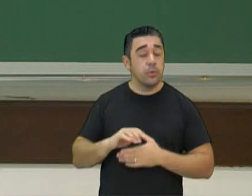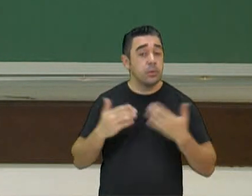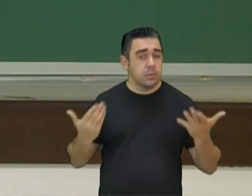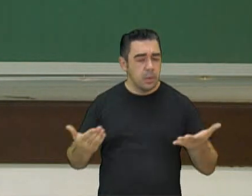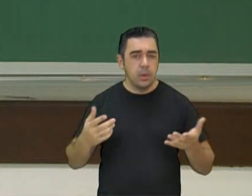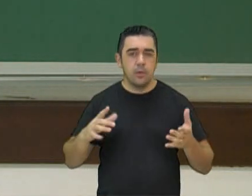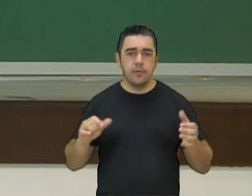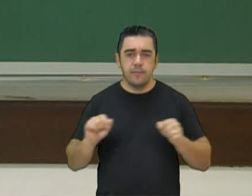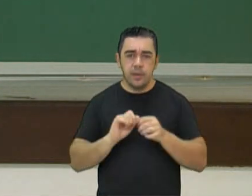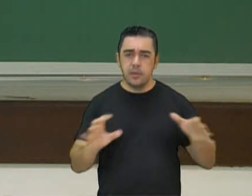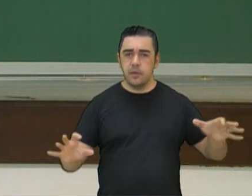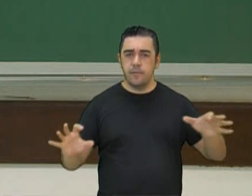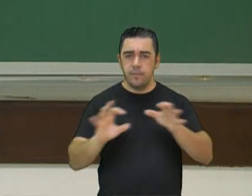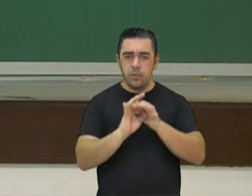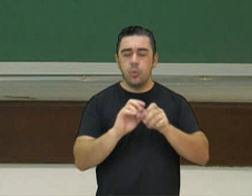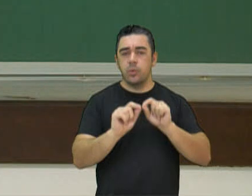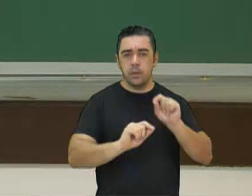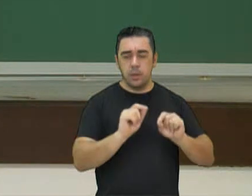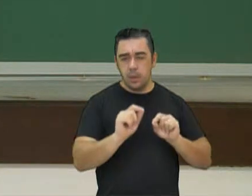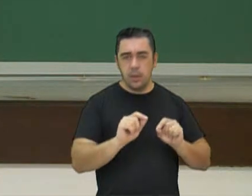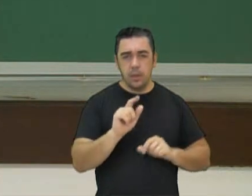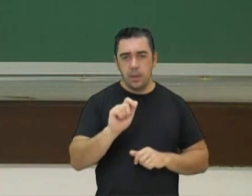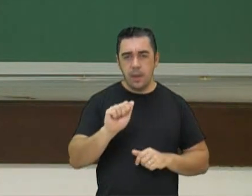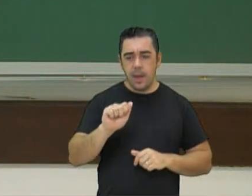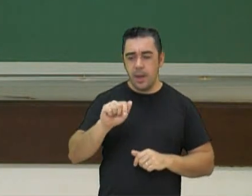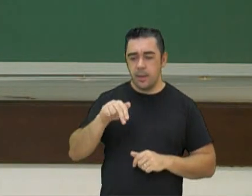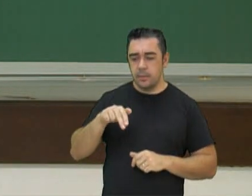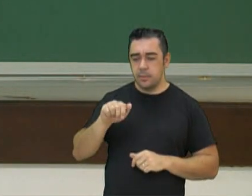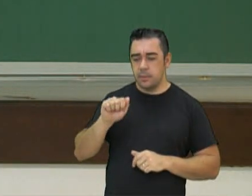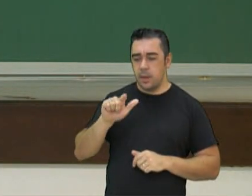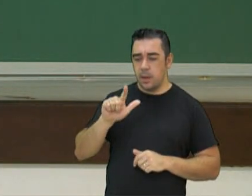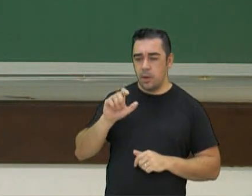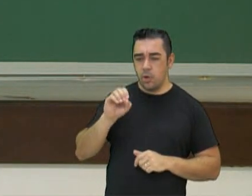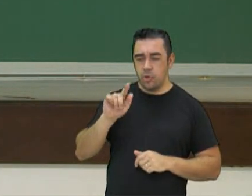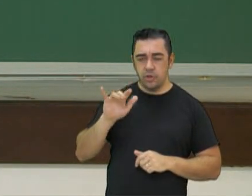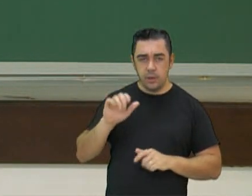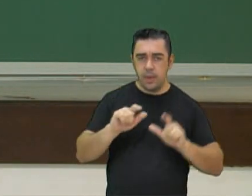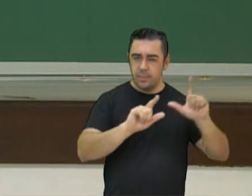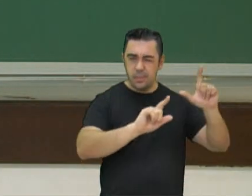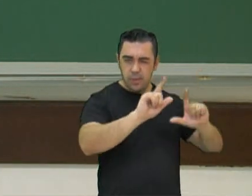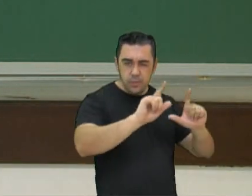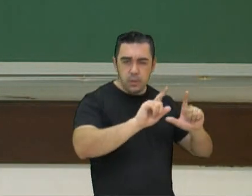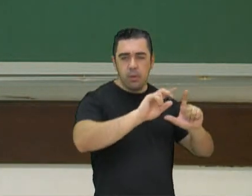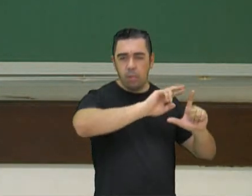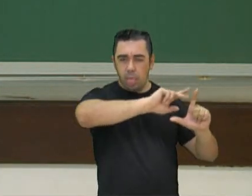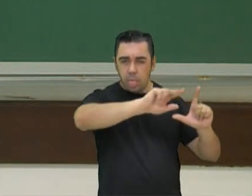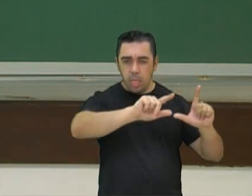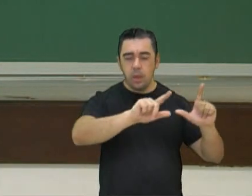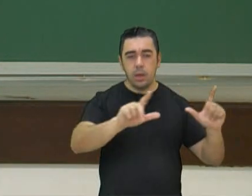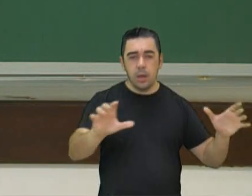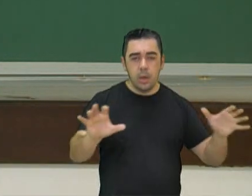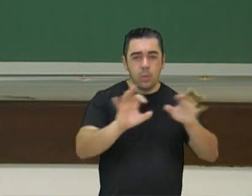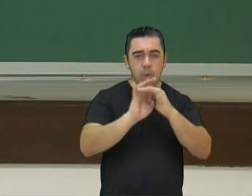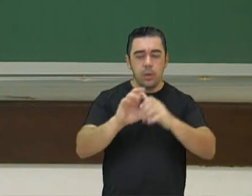das telecomunicações analógicas, que seriam, né, a TV, enfim,